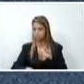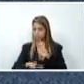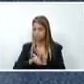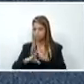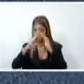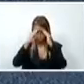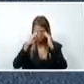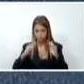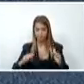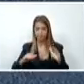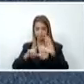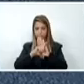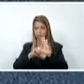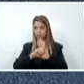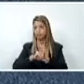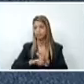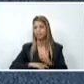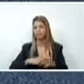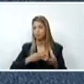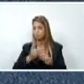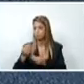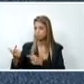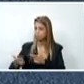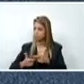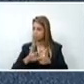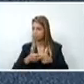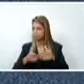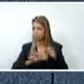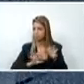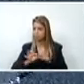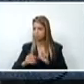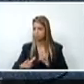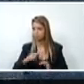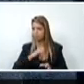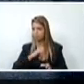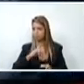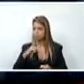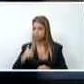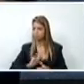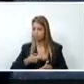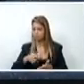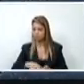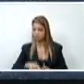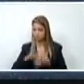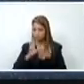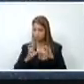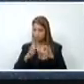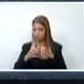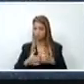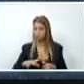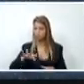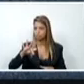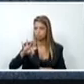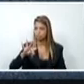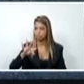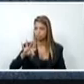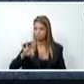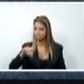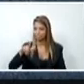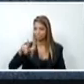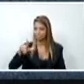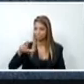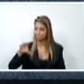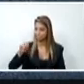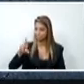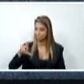lei, existe uma série de problemas aí no presente projeto, que como disse aqui nosso líder de bancada, Floriano Pêssaro,